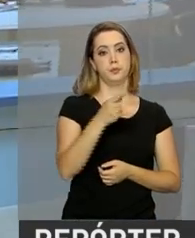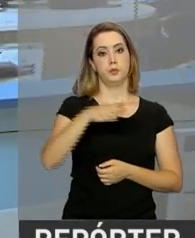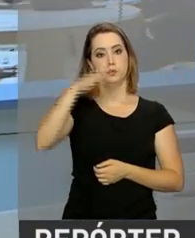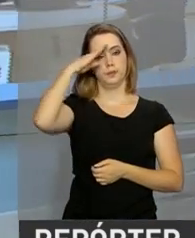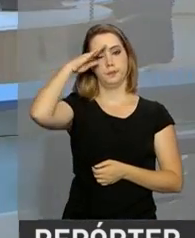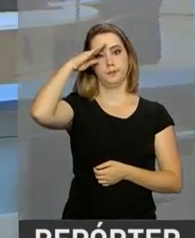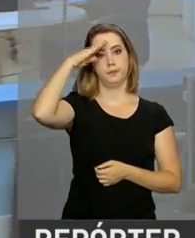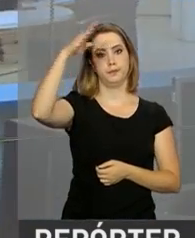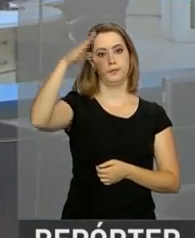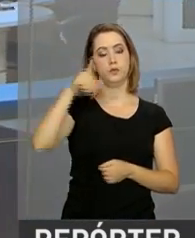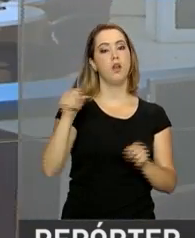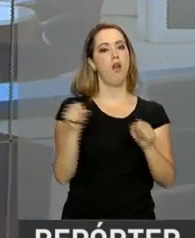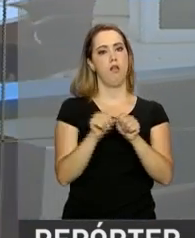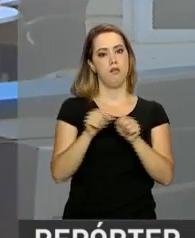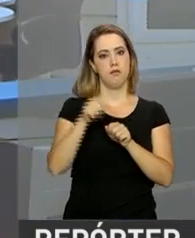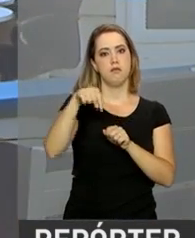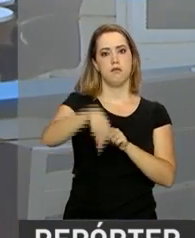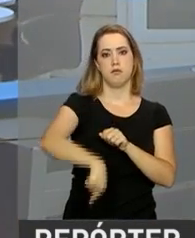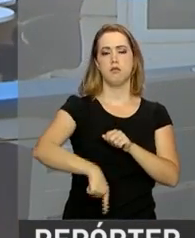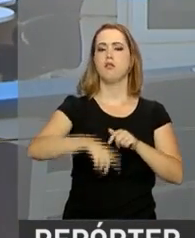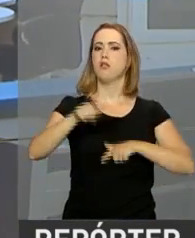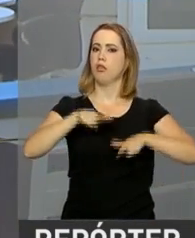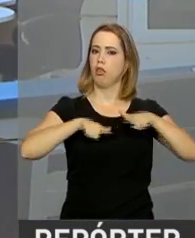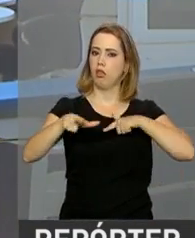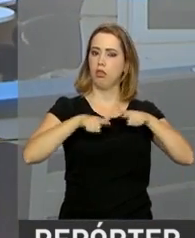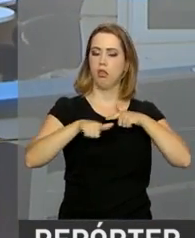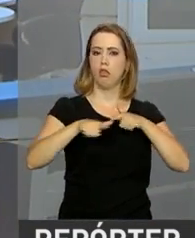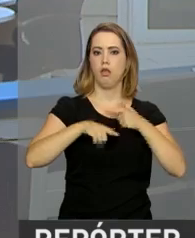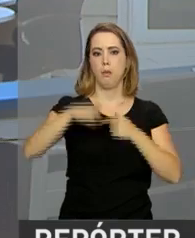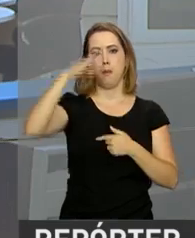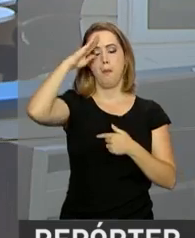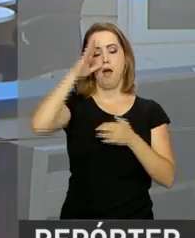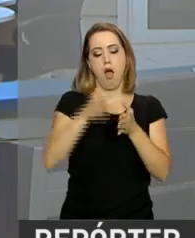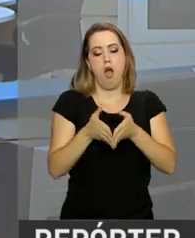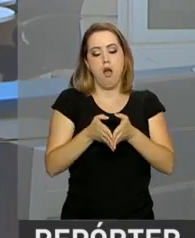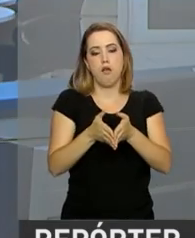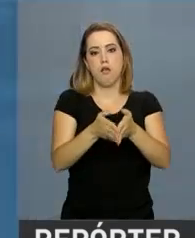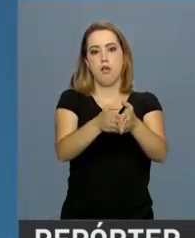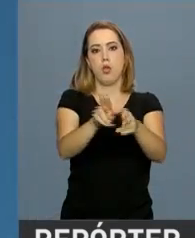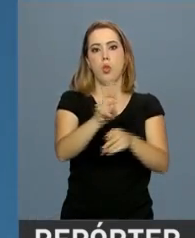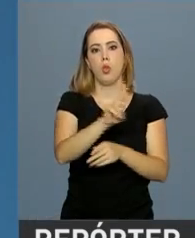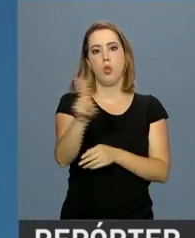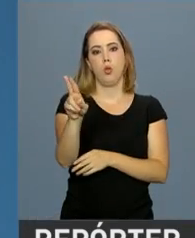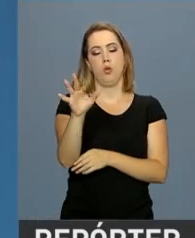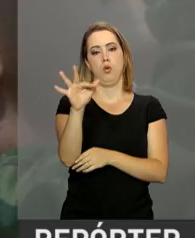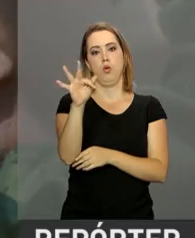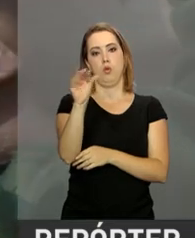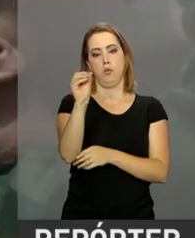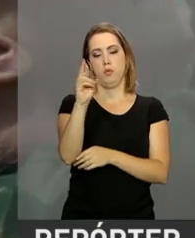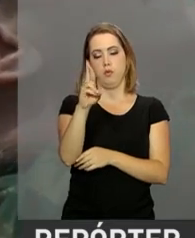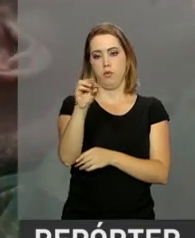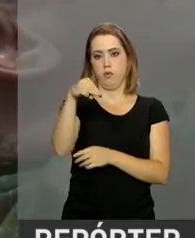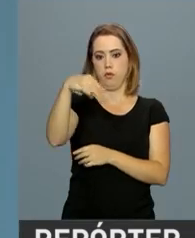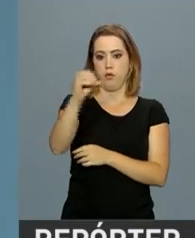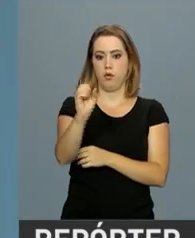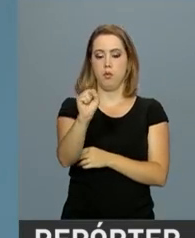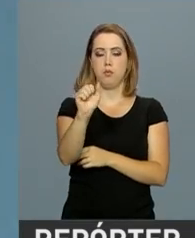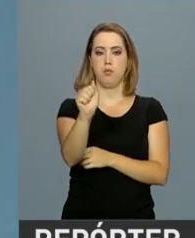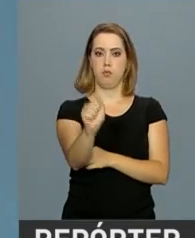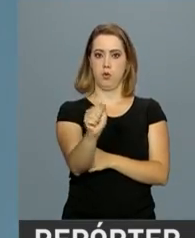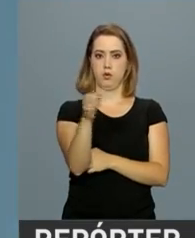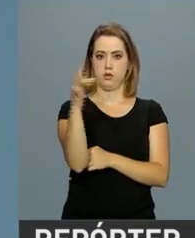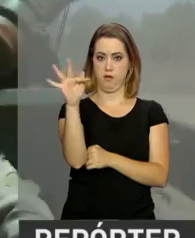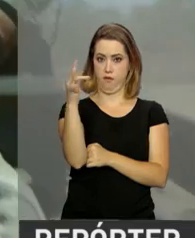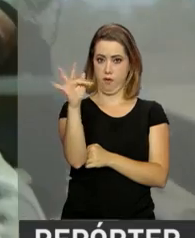esta semana uma das maiores atividades da a Marinha do Brasil a operação Formosa os militares fizeram manobras com aviões